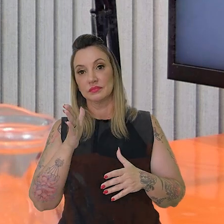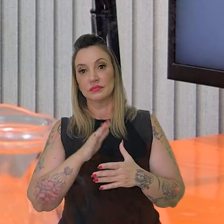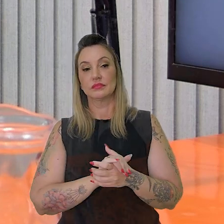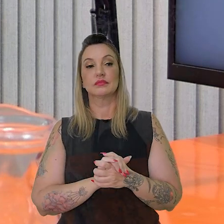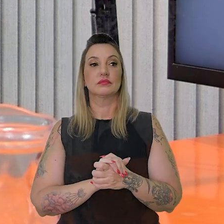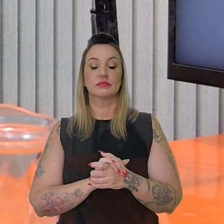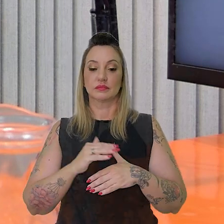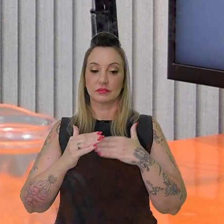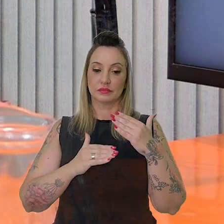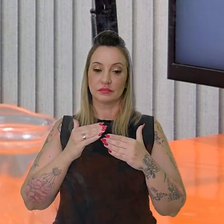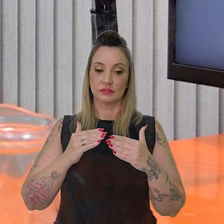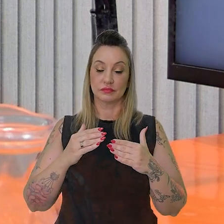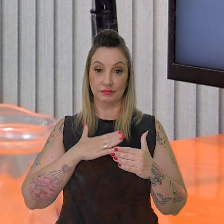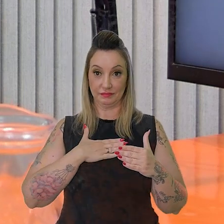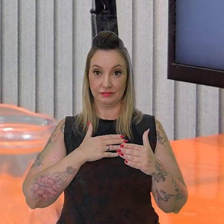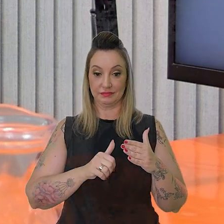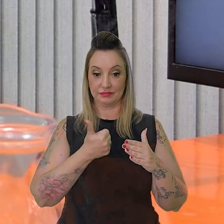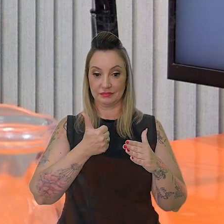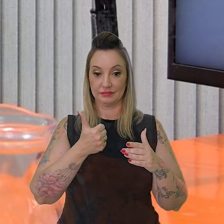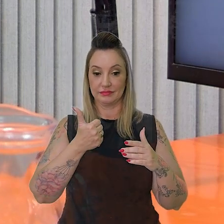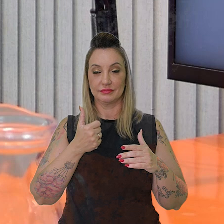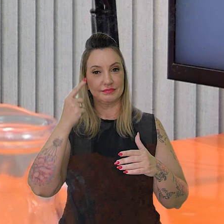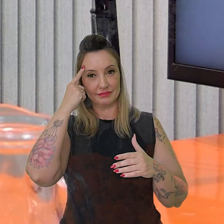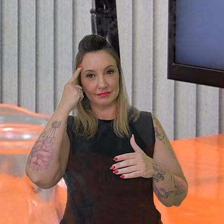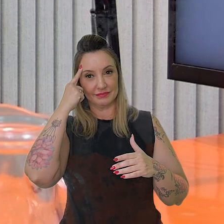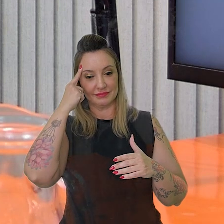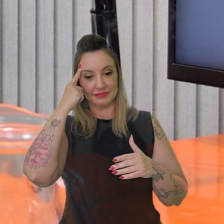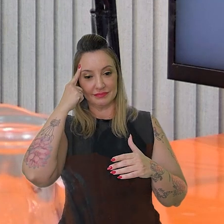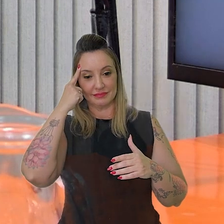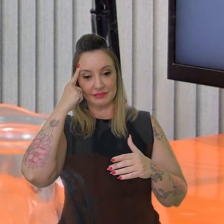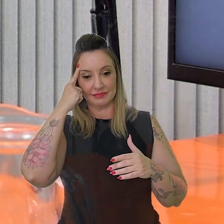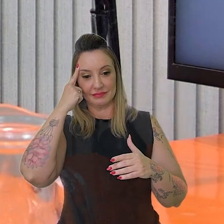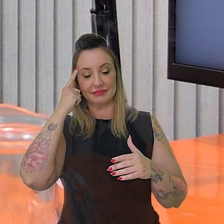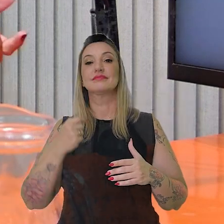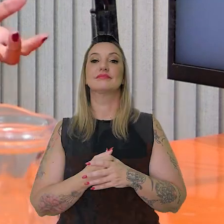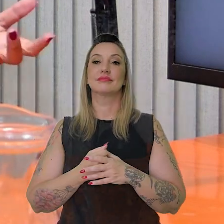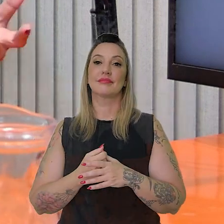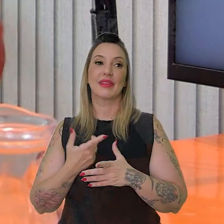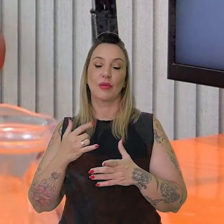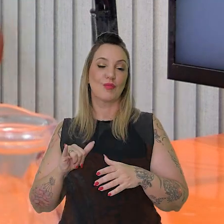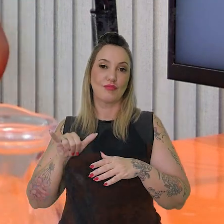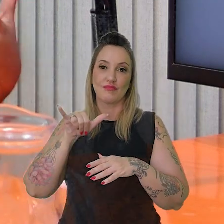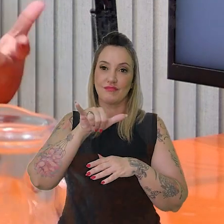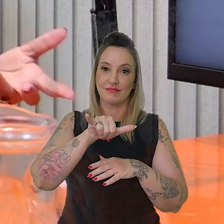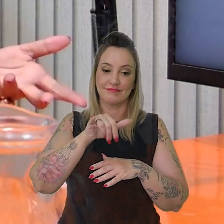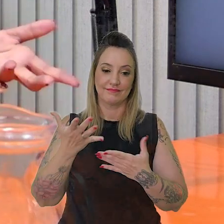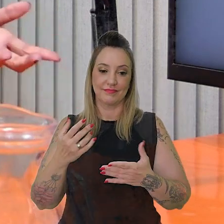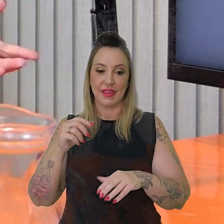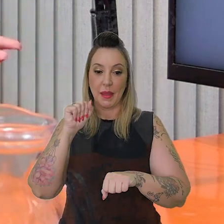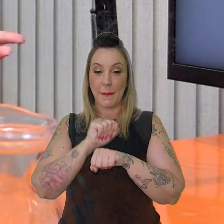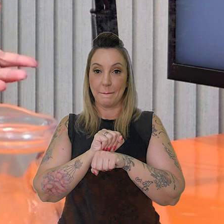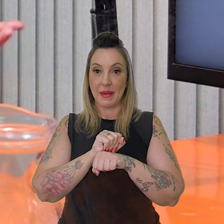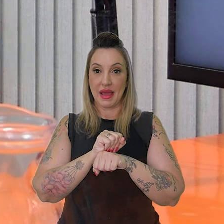vai eh passa por primeiro por mim né a gente pensou na questão do embarque mesmo você vai fazer um embarque